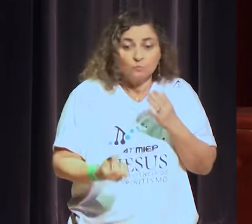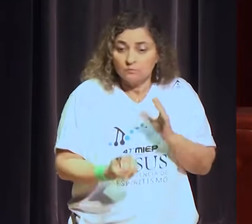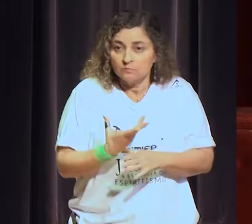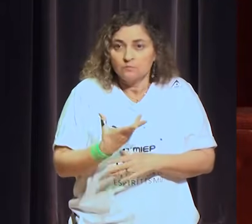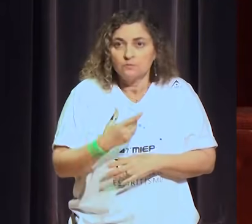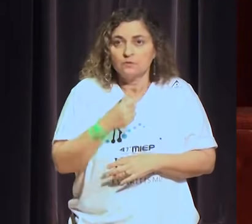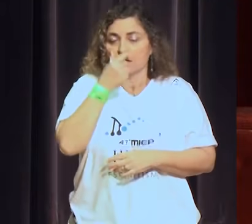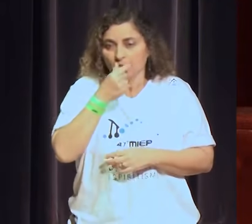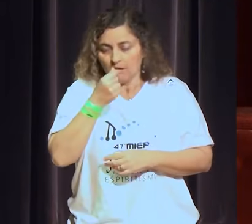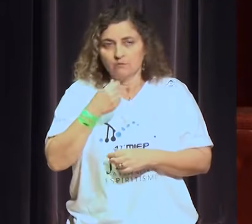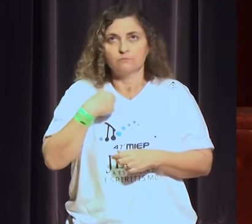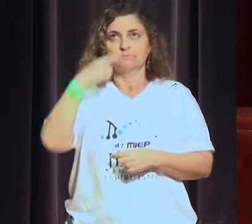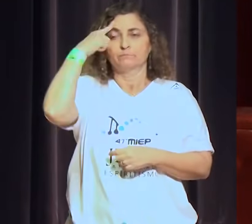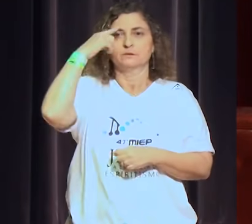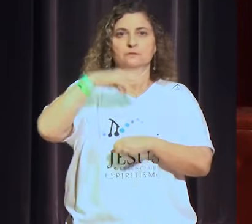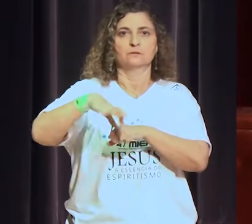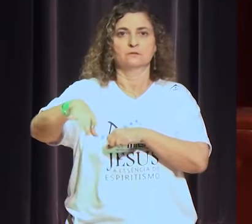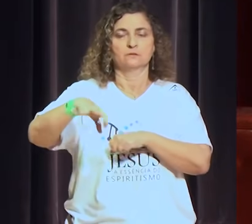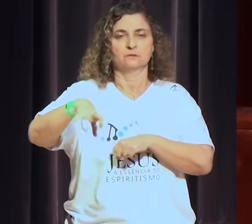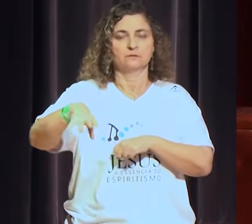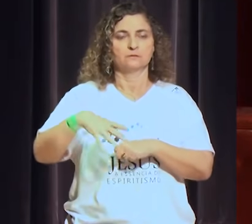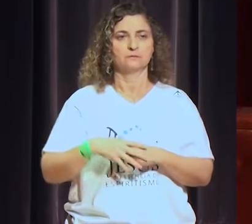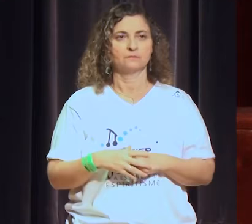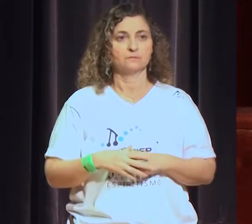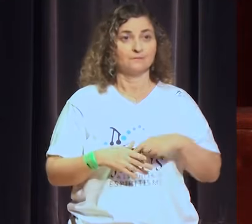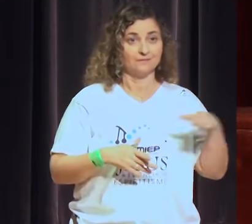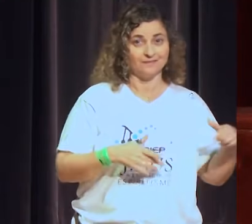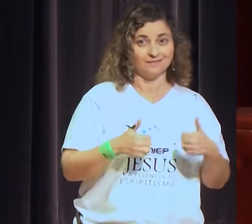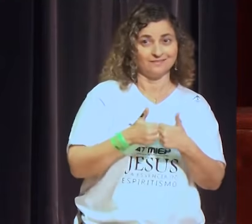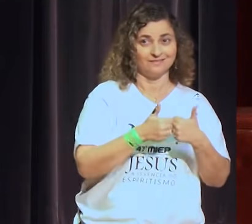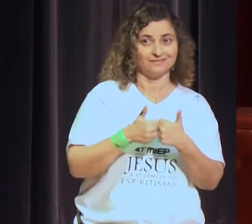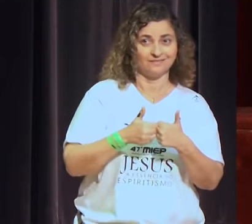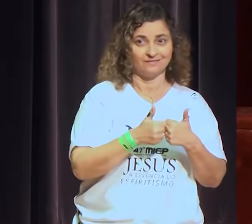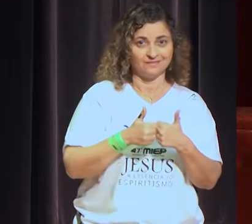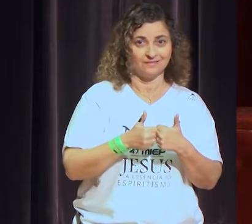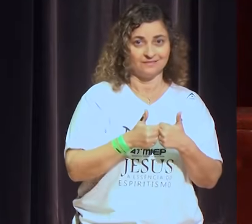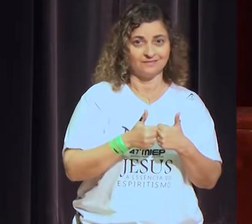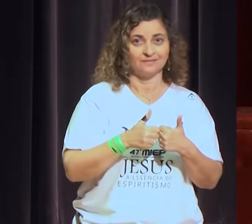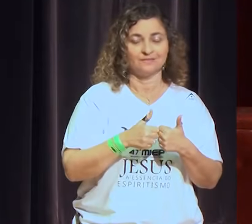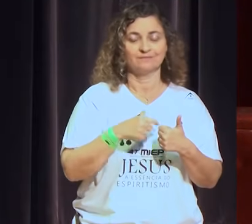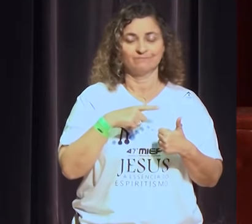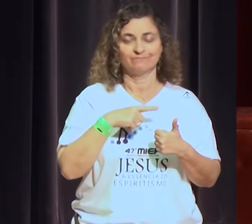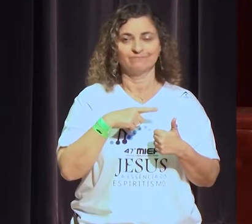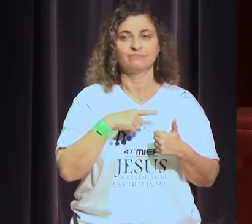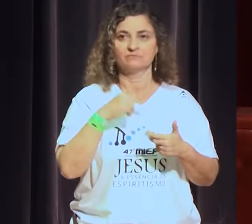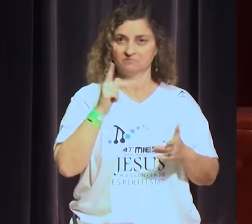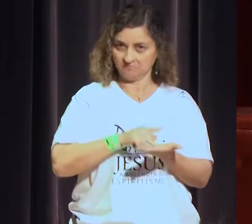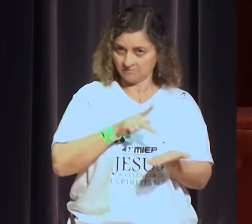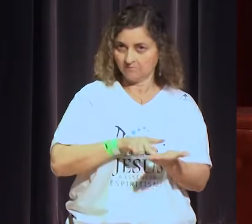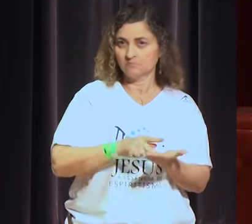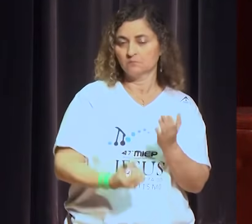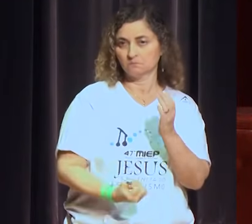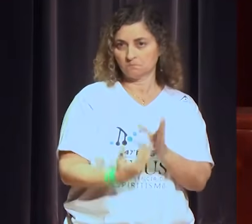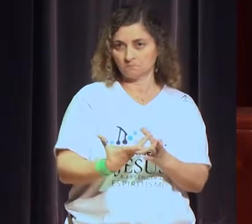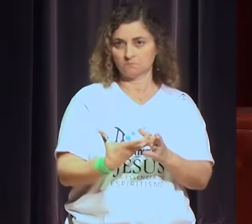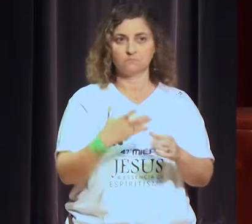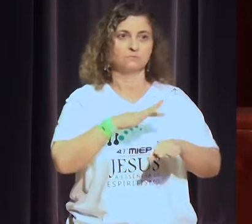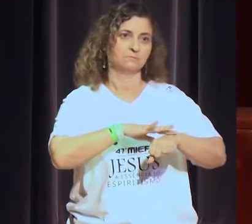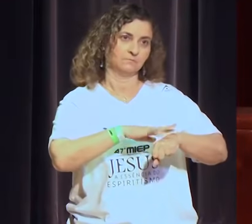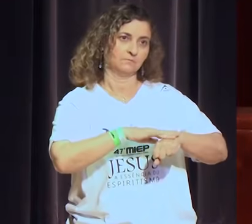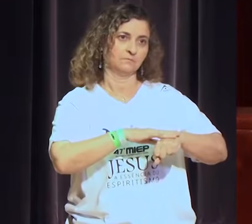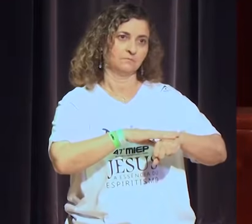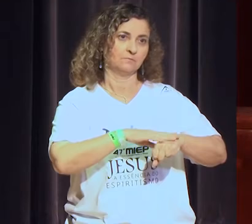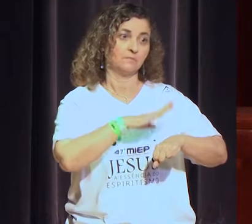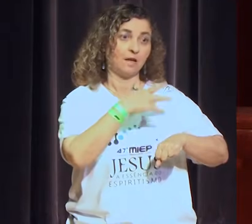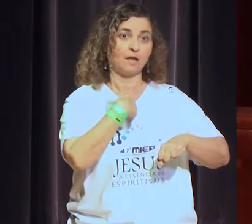Tudo dele é câncer. E aí ela, a vizinha dele, endócrino, teve câncer. Teve o câncer. Então ela brincando, chegou